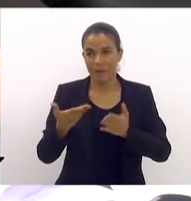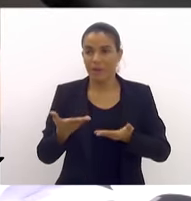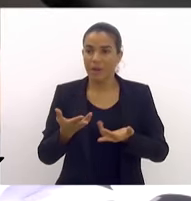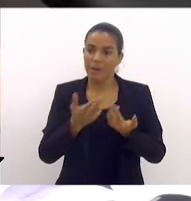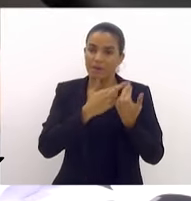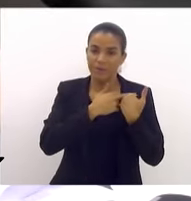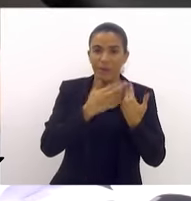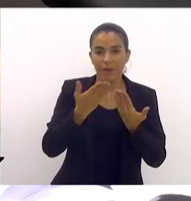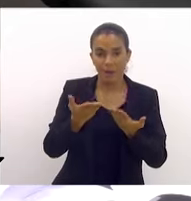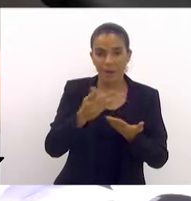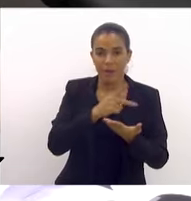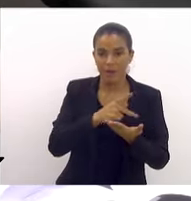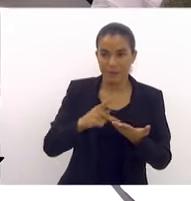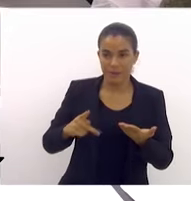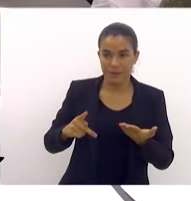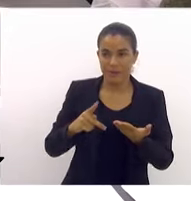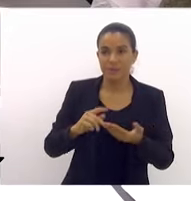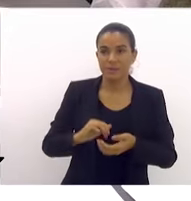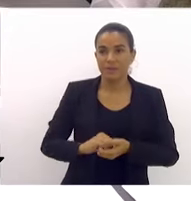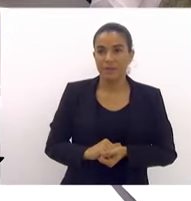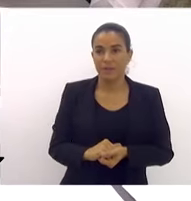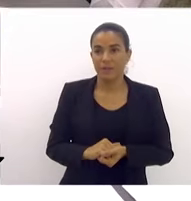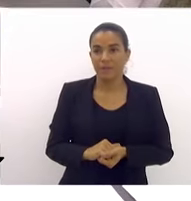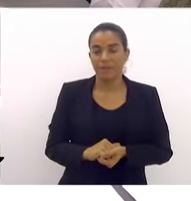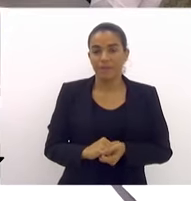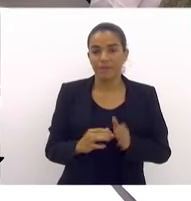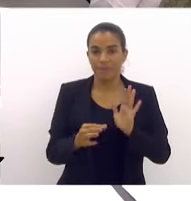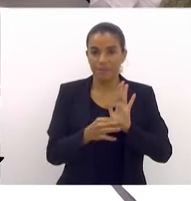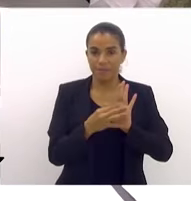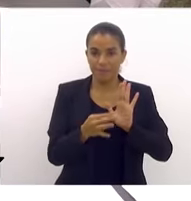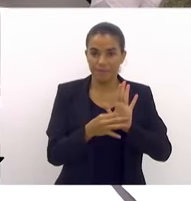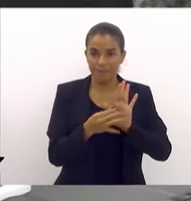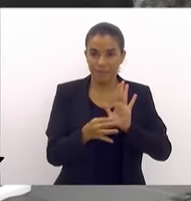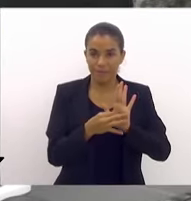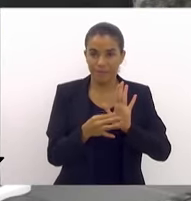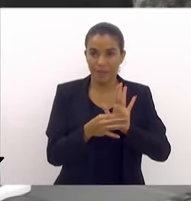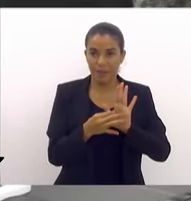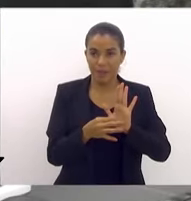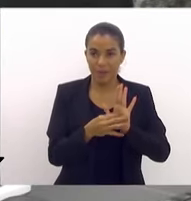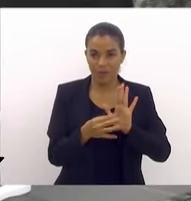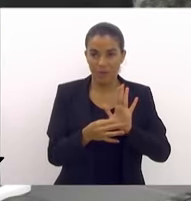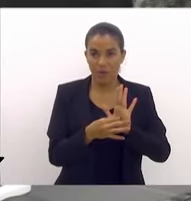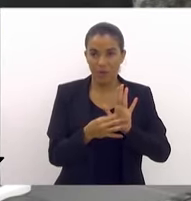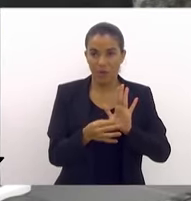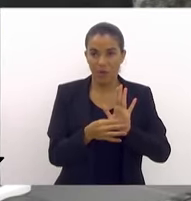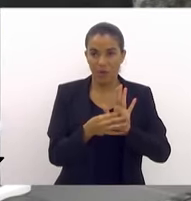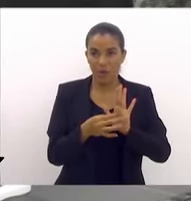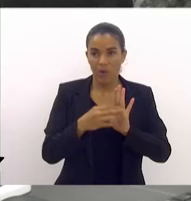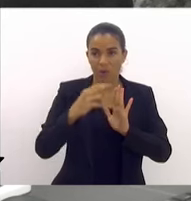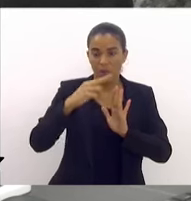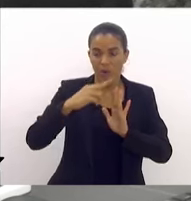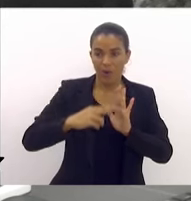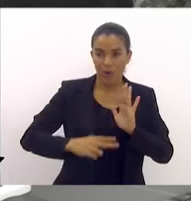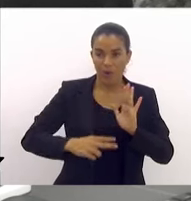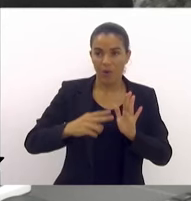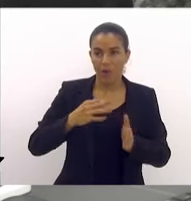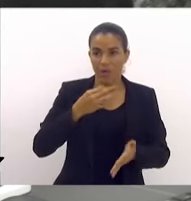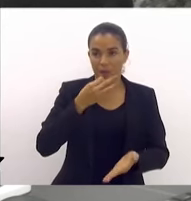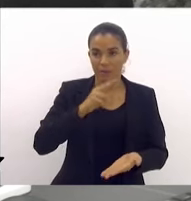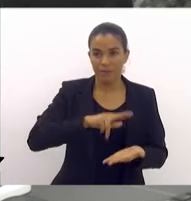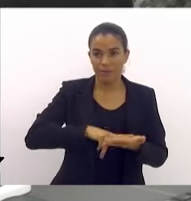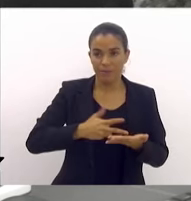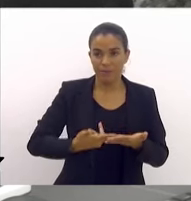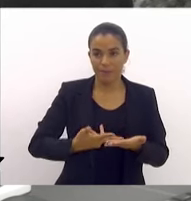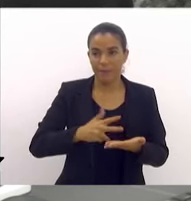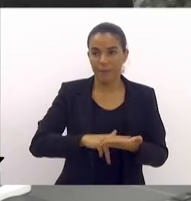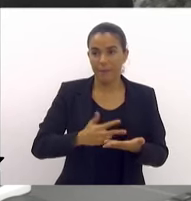realmente é a Vossa Excelência. Não, na realidade, no parecer oral, conforme Vossa Excelência lê as transcrições